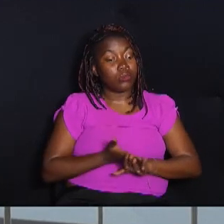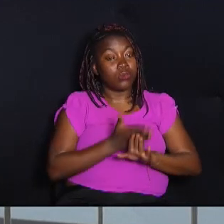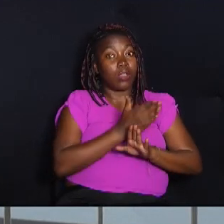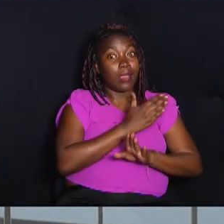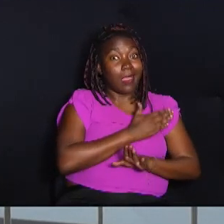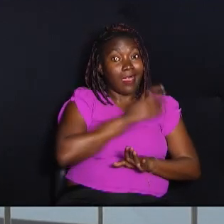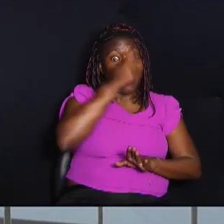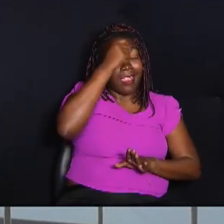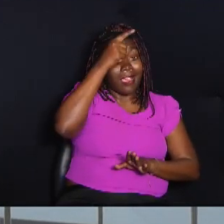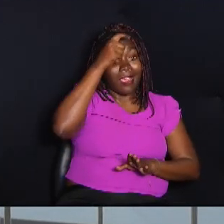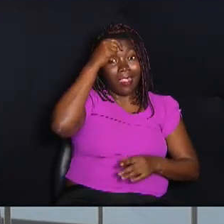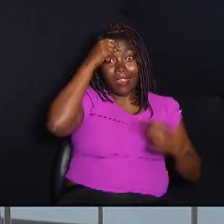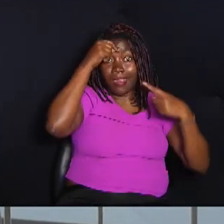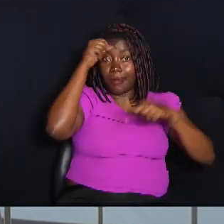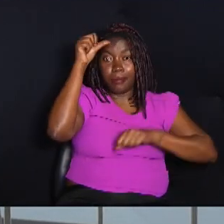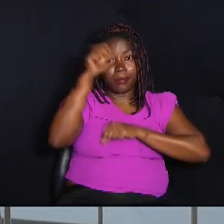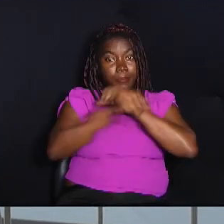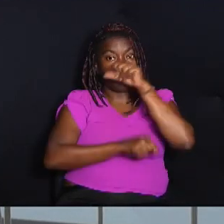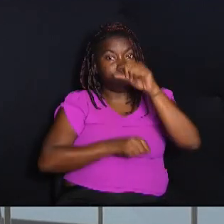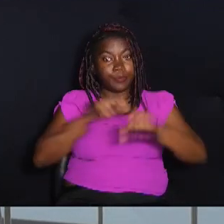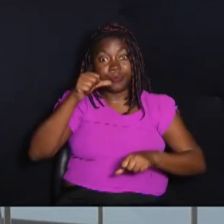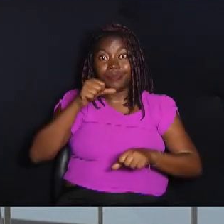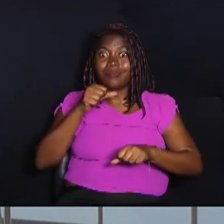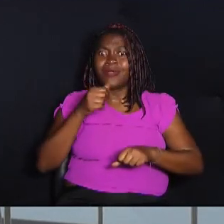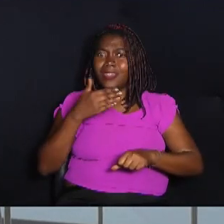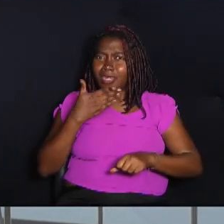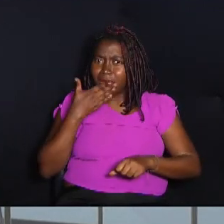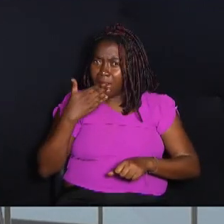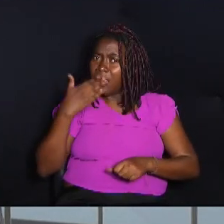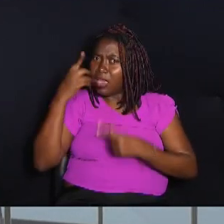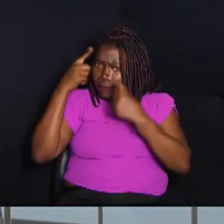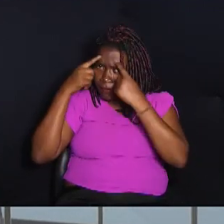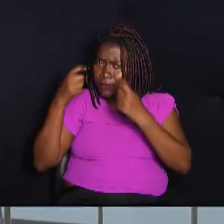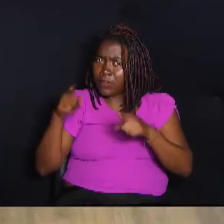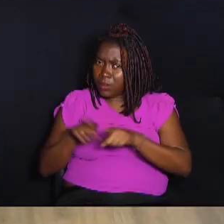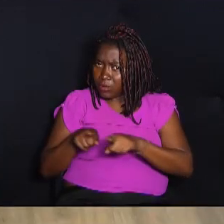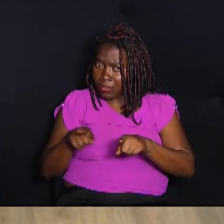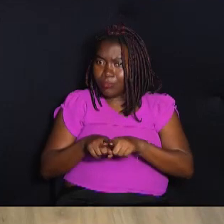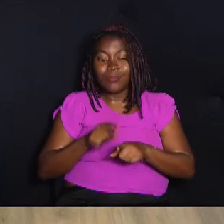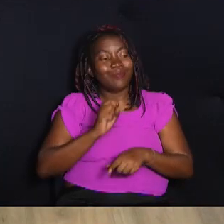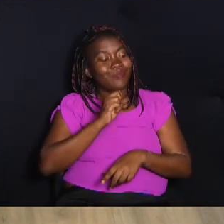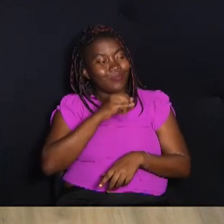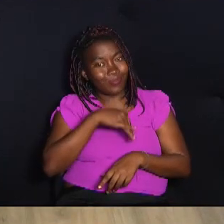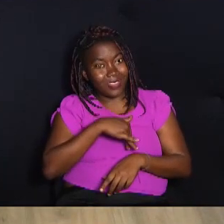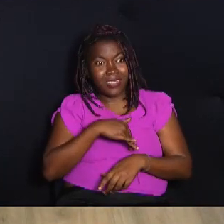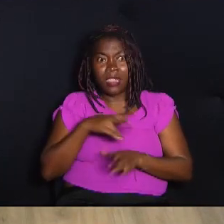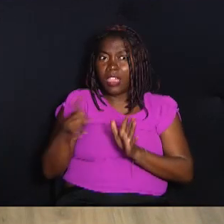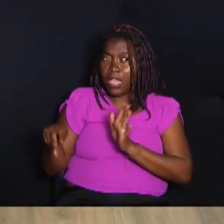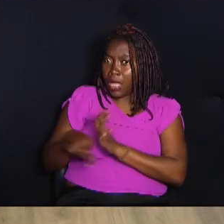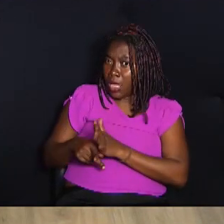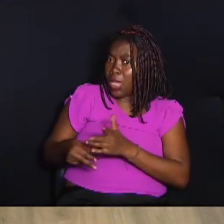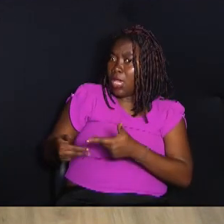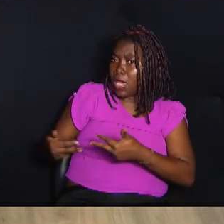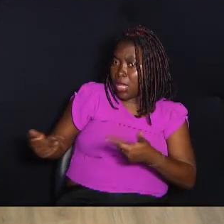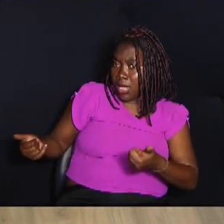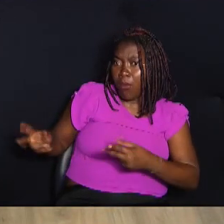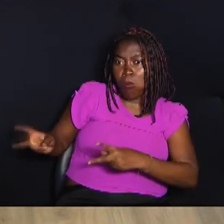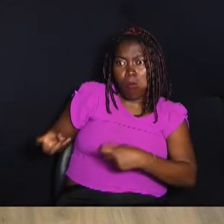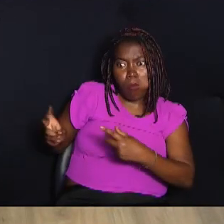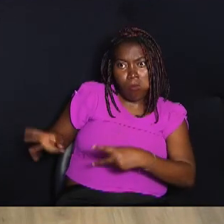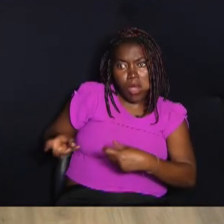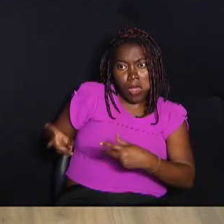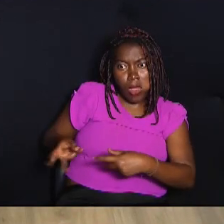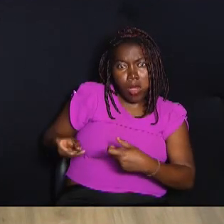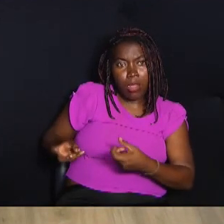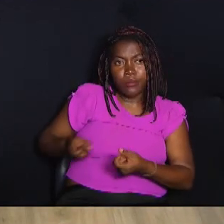cultura possa ser mudada. E que é um tipo de violência também, né? Essa questão patrimonial e de exploração